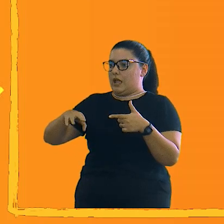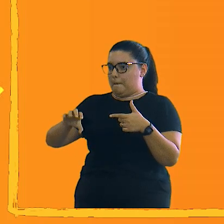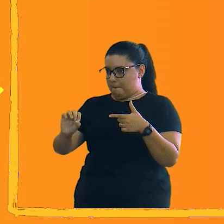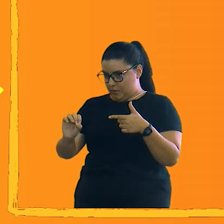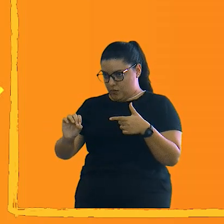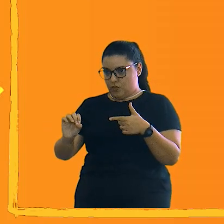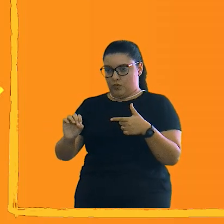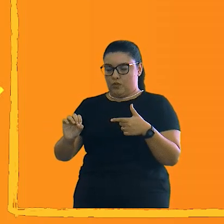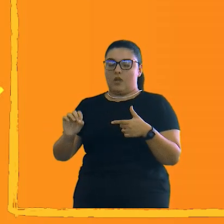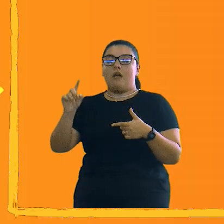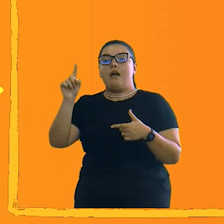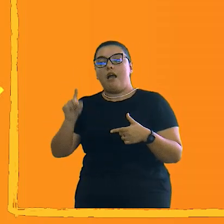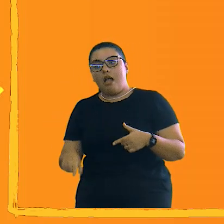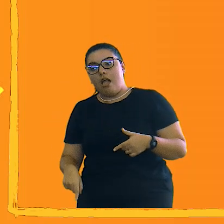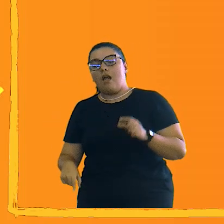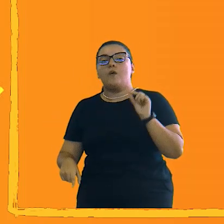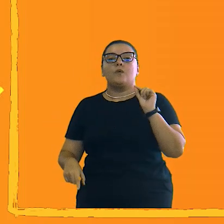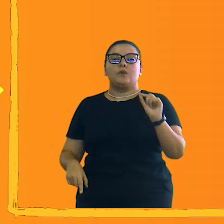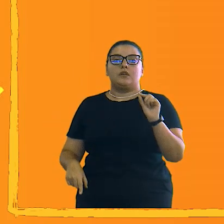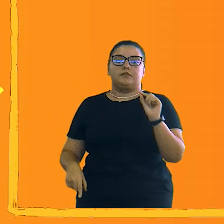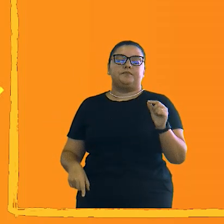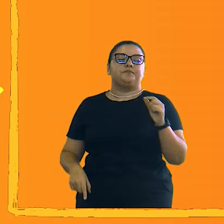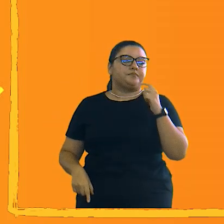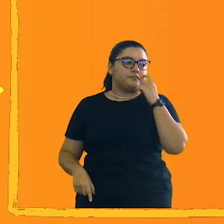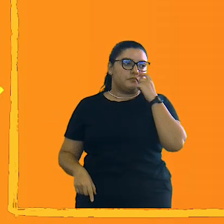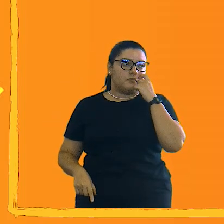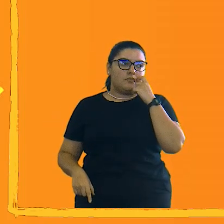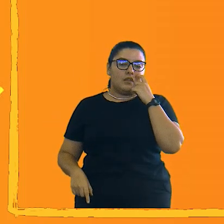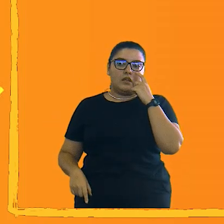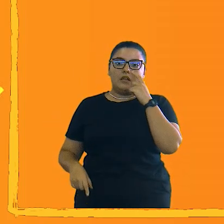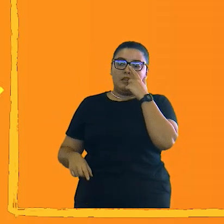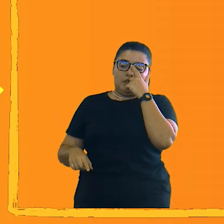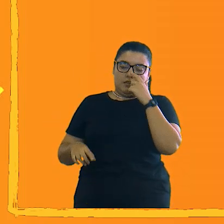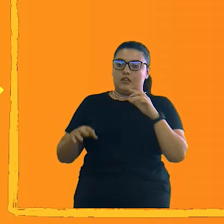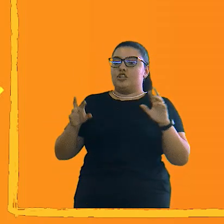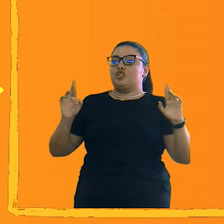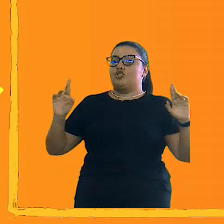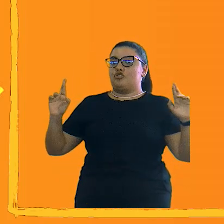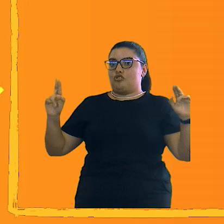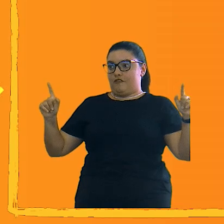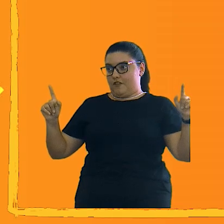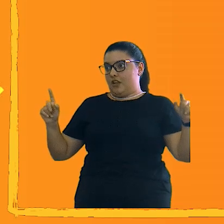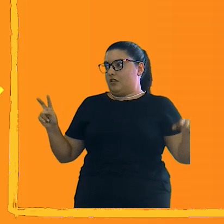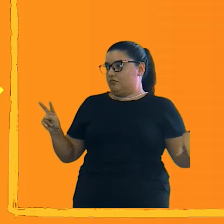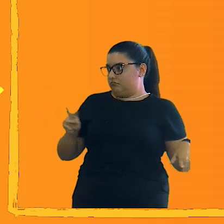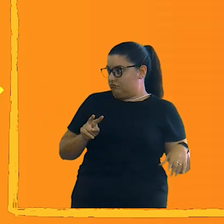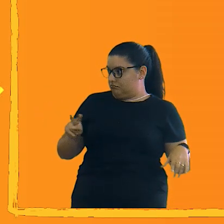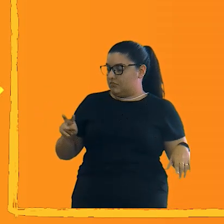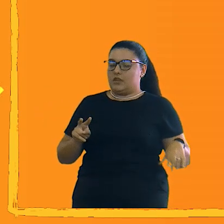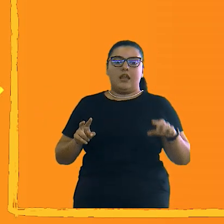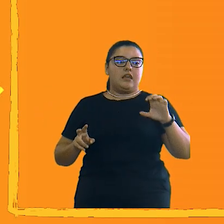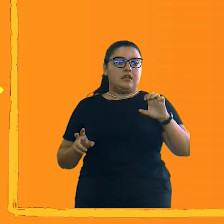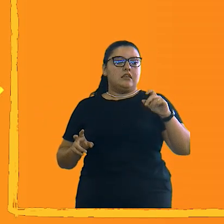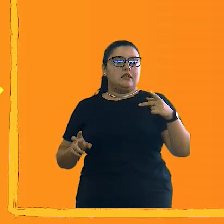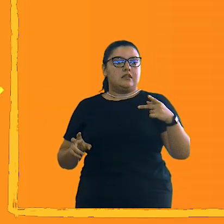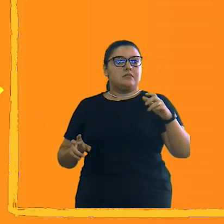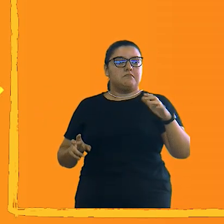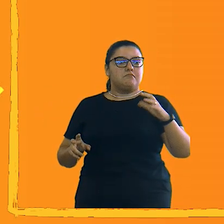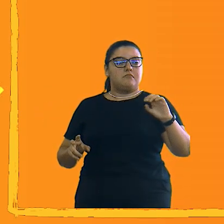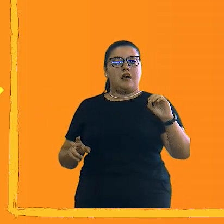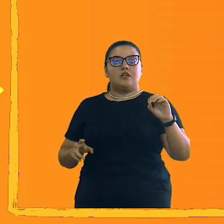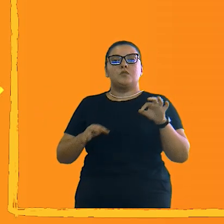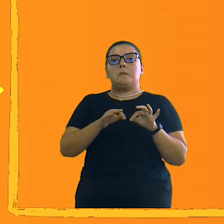espaço dividido pelo tempo São unidades de medidas diferentes espaço